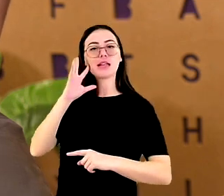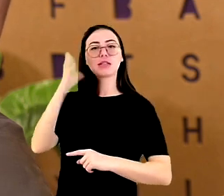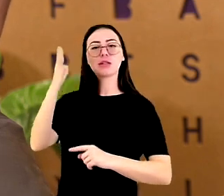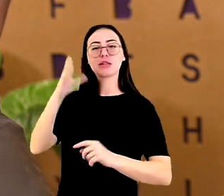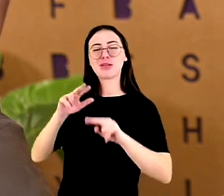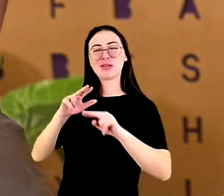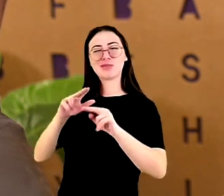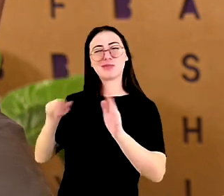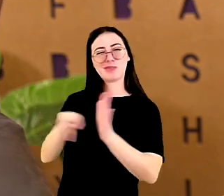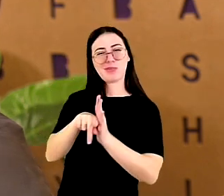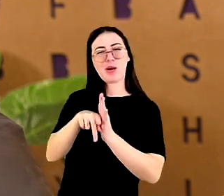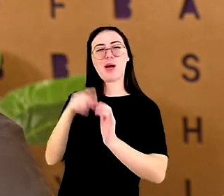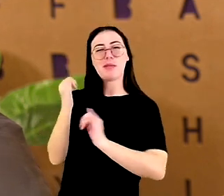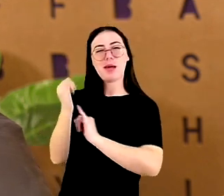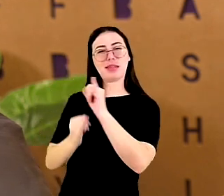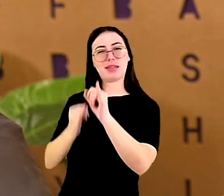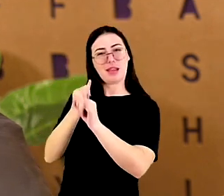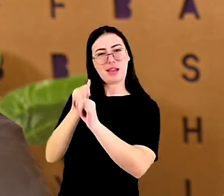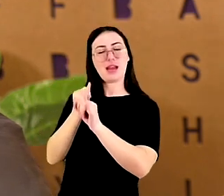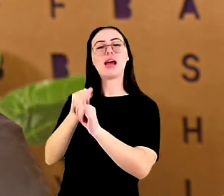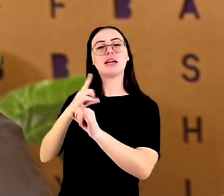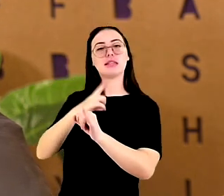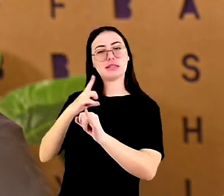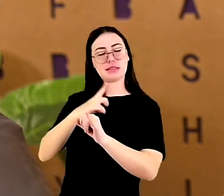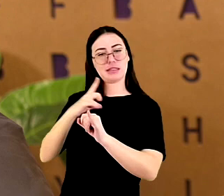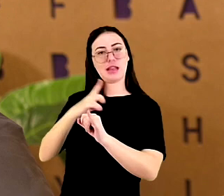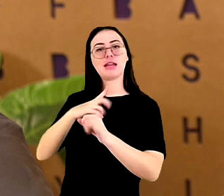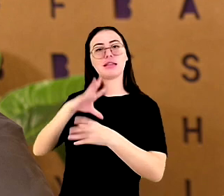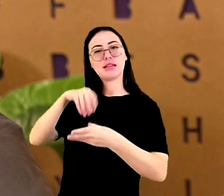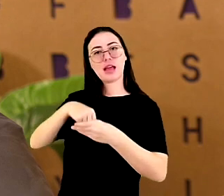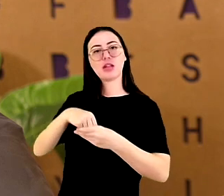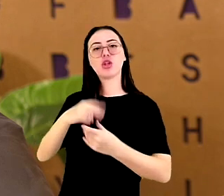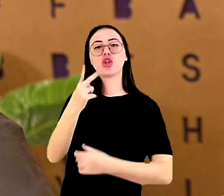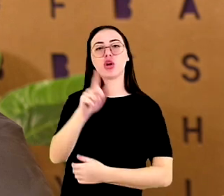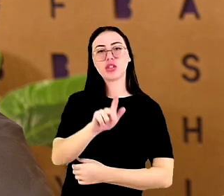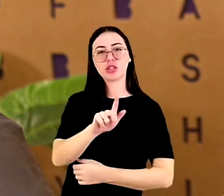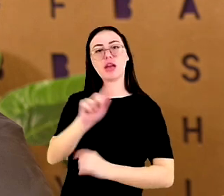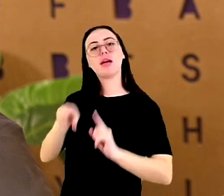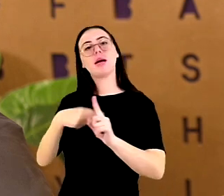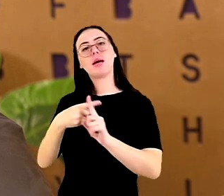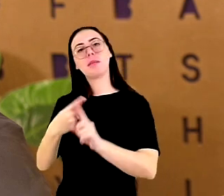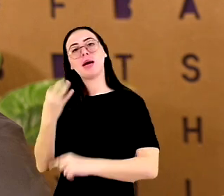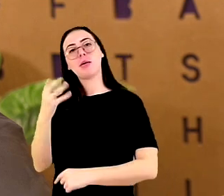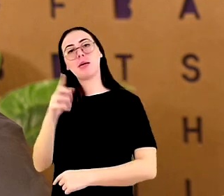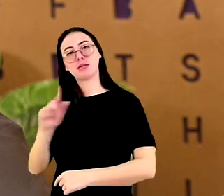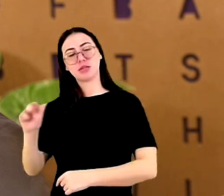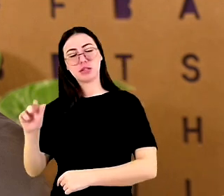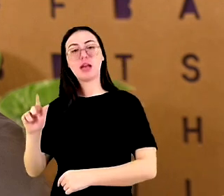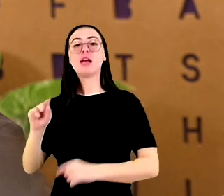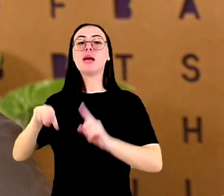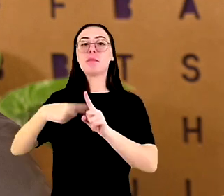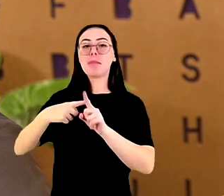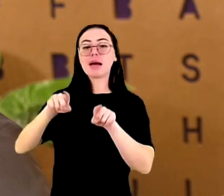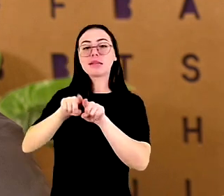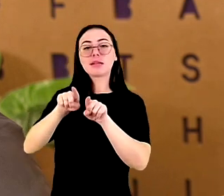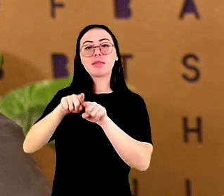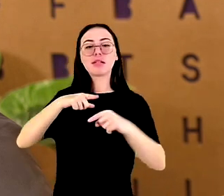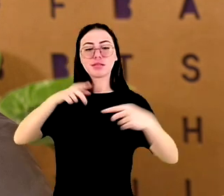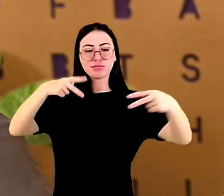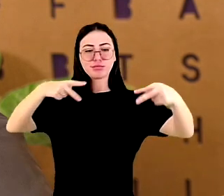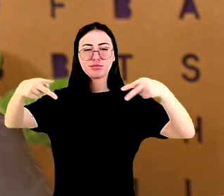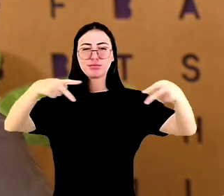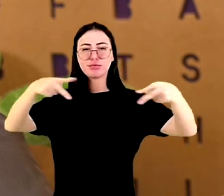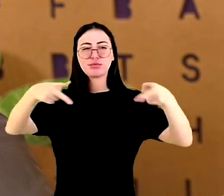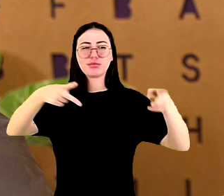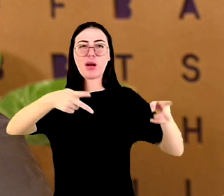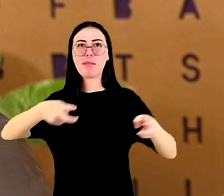está conectada 2G e 4G, ao mesmo tempo que ela tem diversos sensores integrados, né, eu comentei do sensor de chuva, mas ela